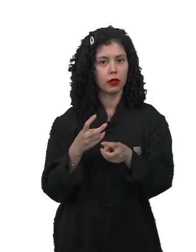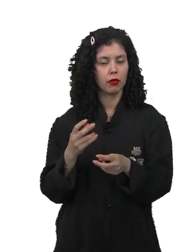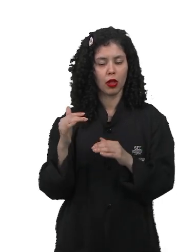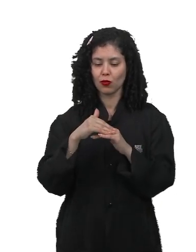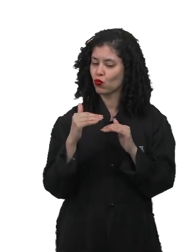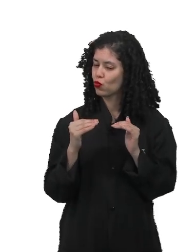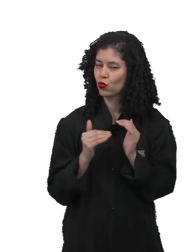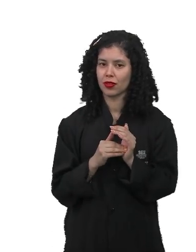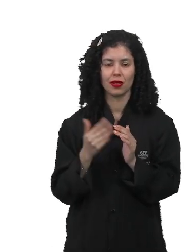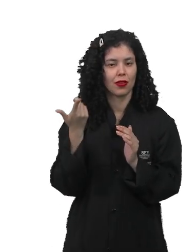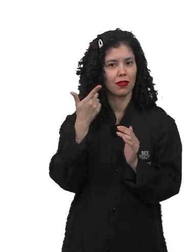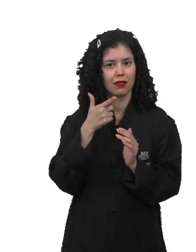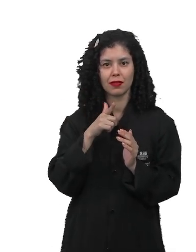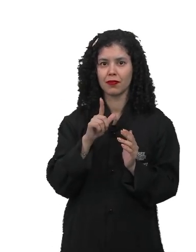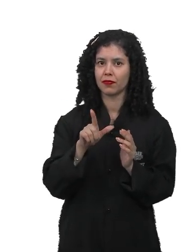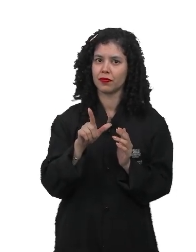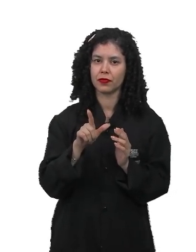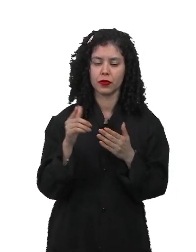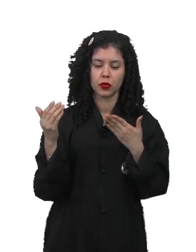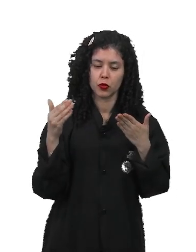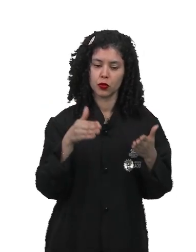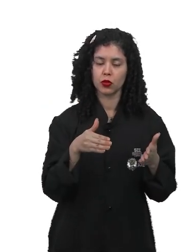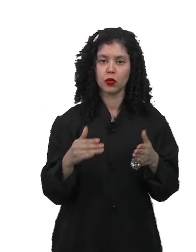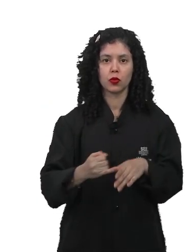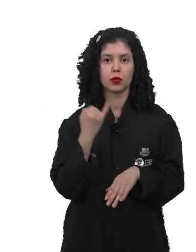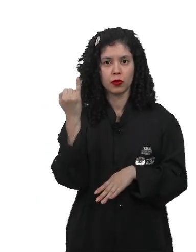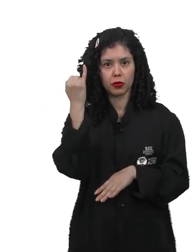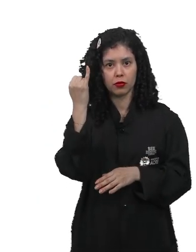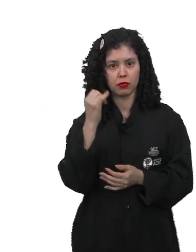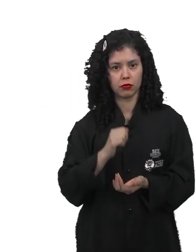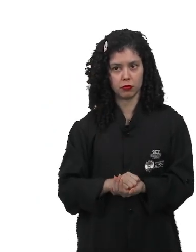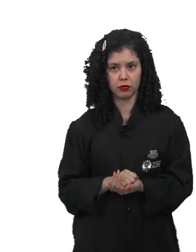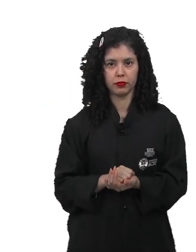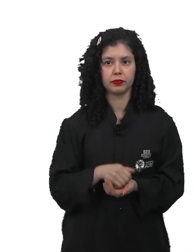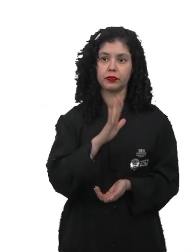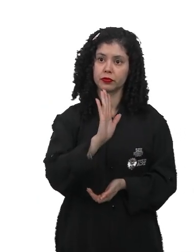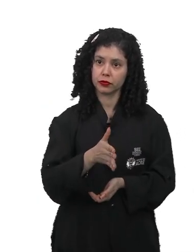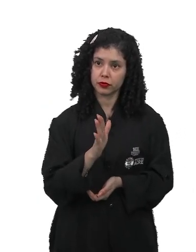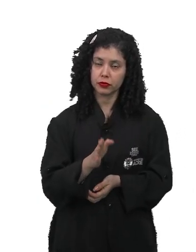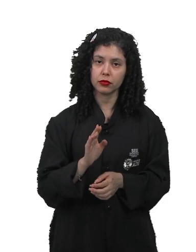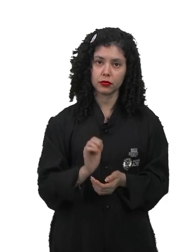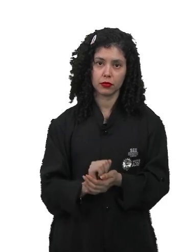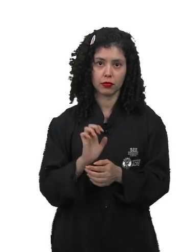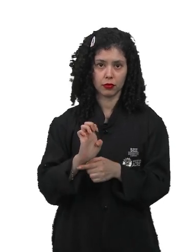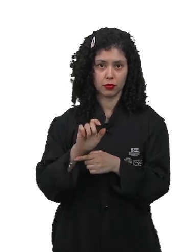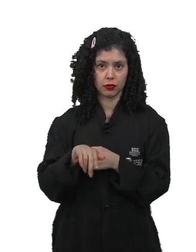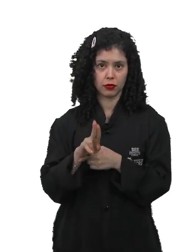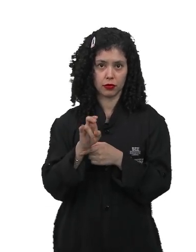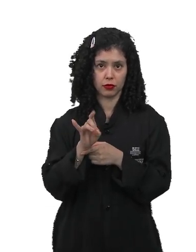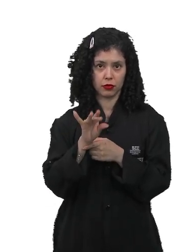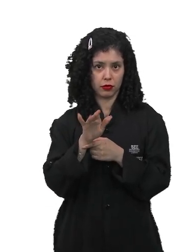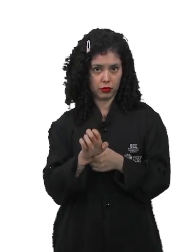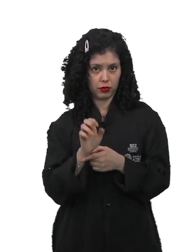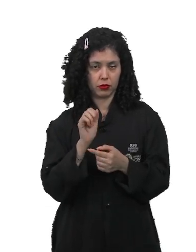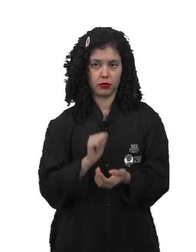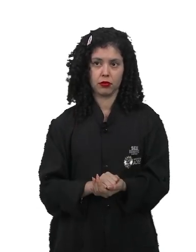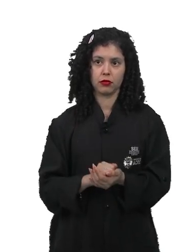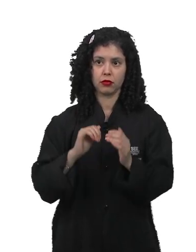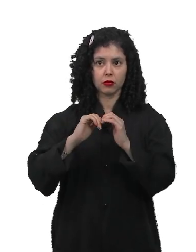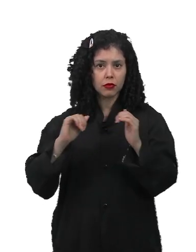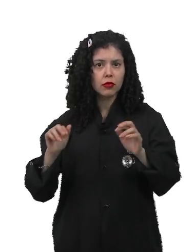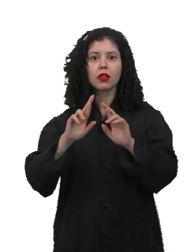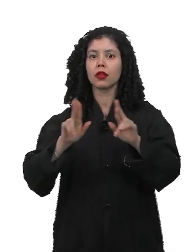nem todos alcançam os seus objetivos principais. Já na equidade, a divisão desses recursos é